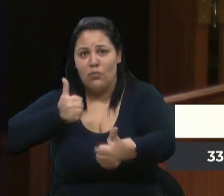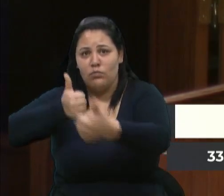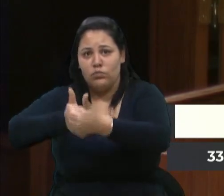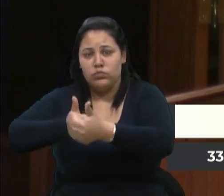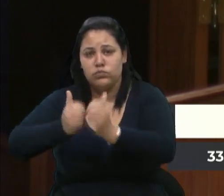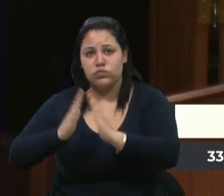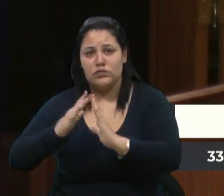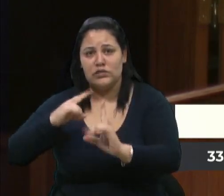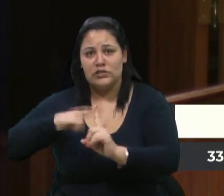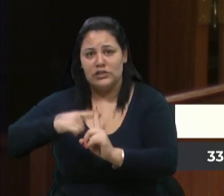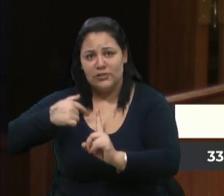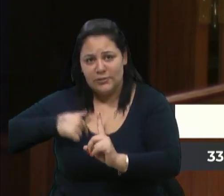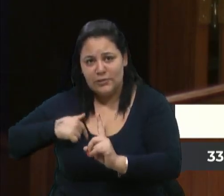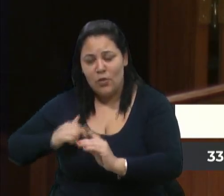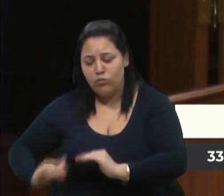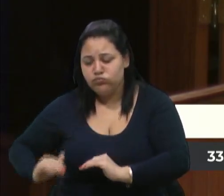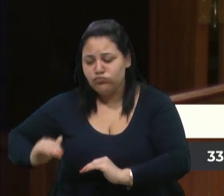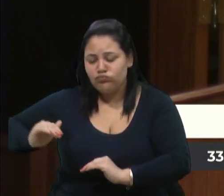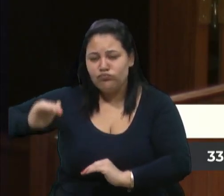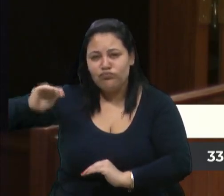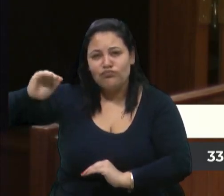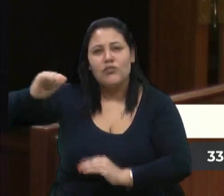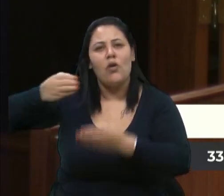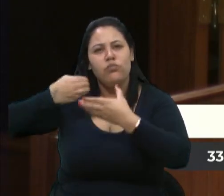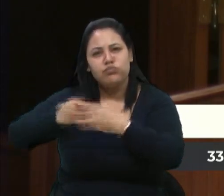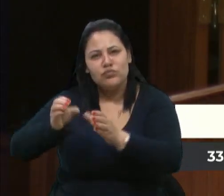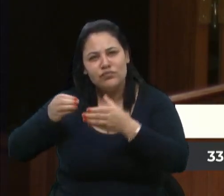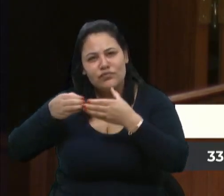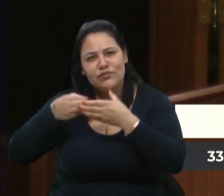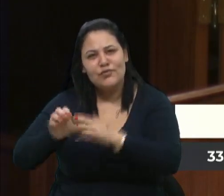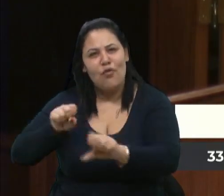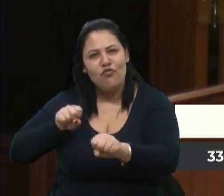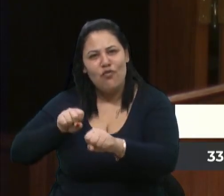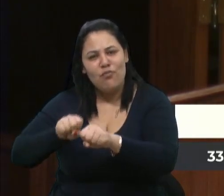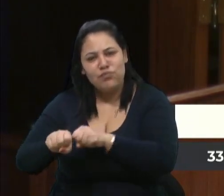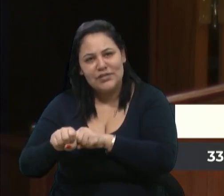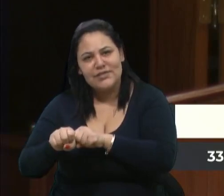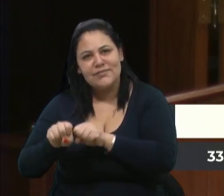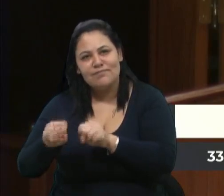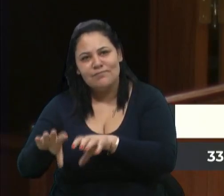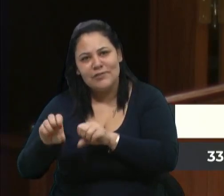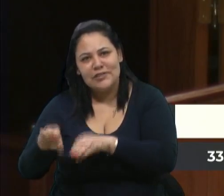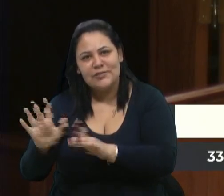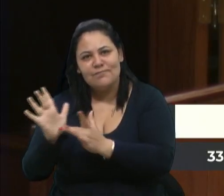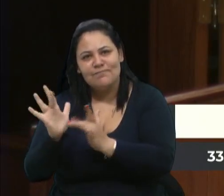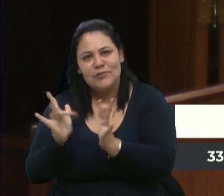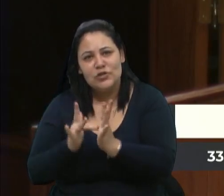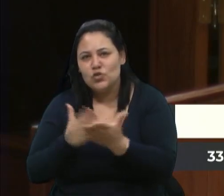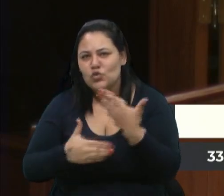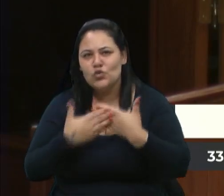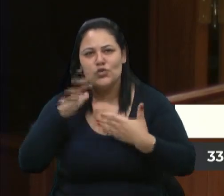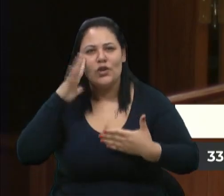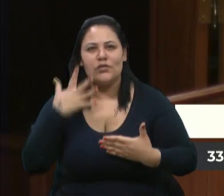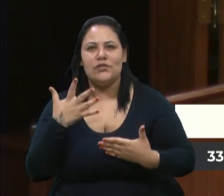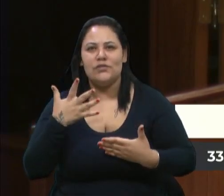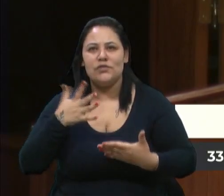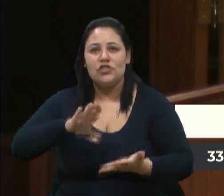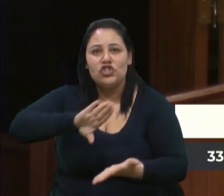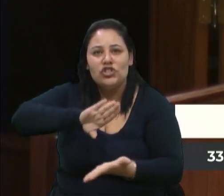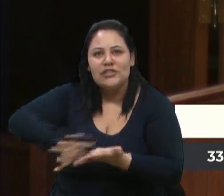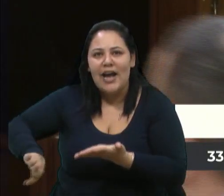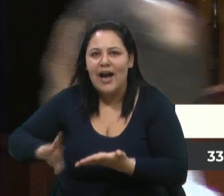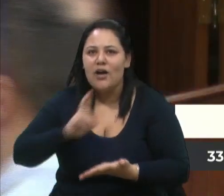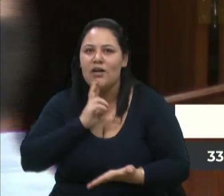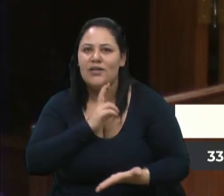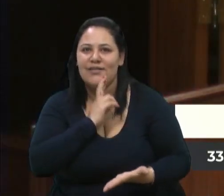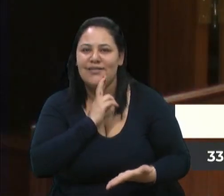igreja onde eu cresci, nasci, me criei, catequizei, onde tudo aconteceu na minha vida, foi retirado dali para o